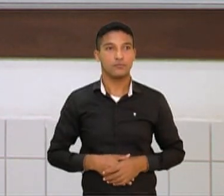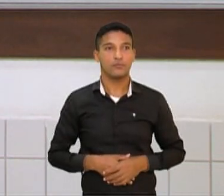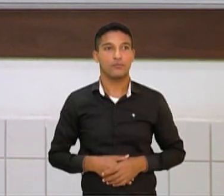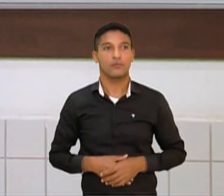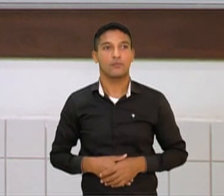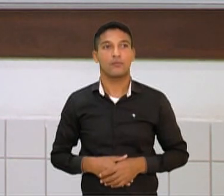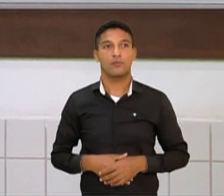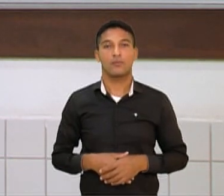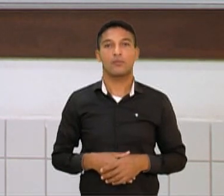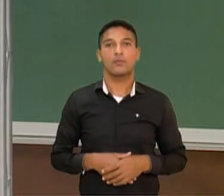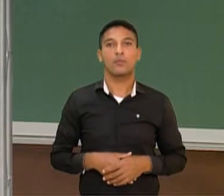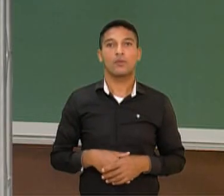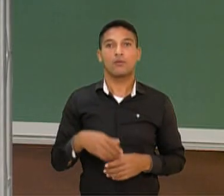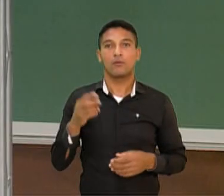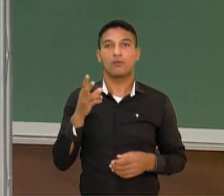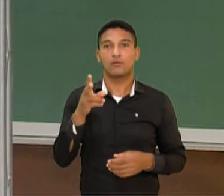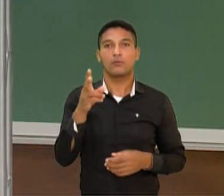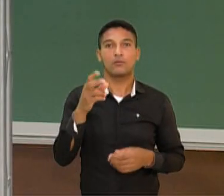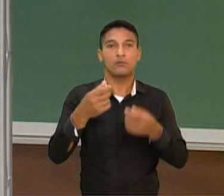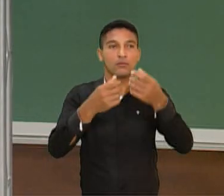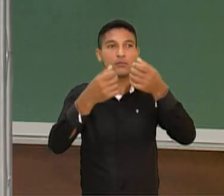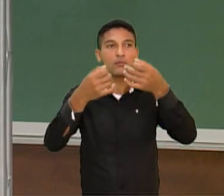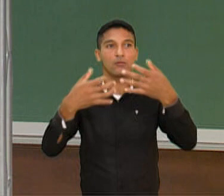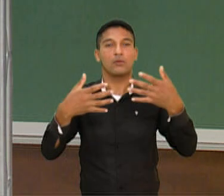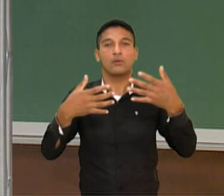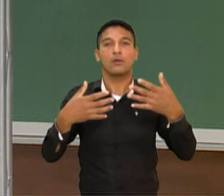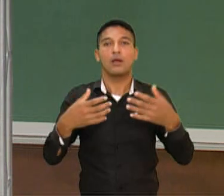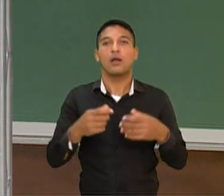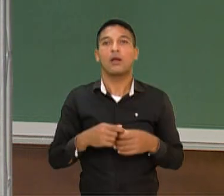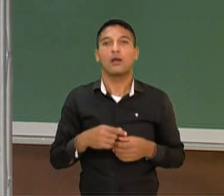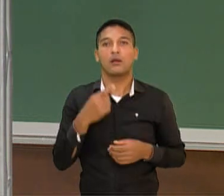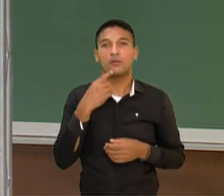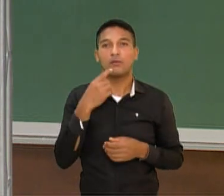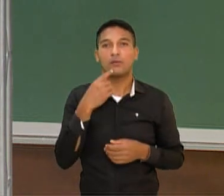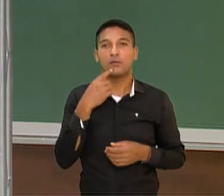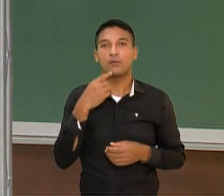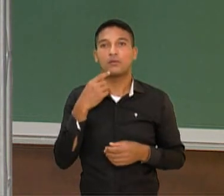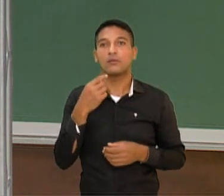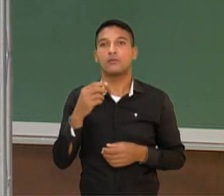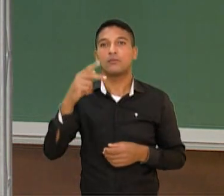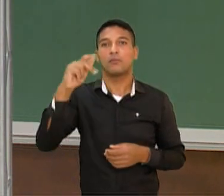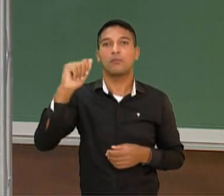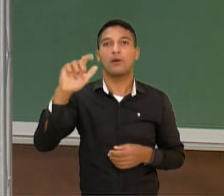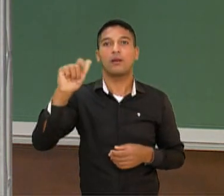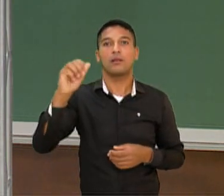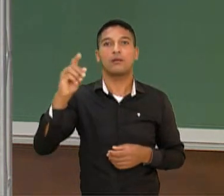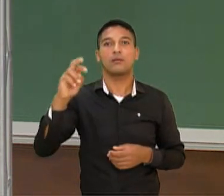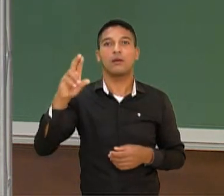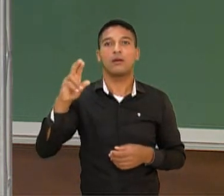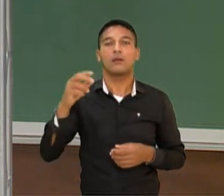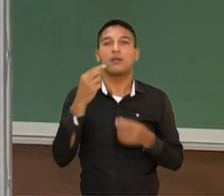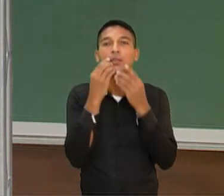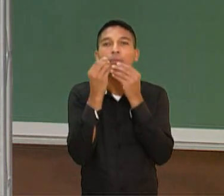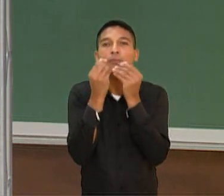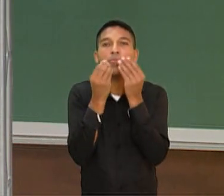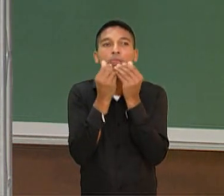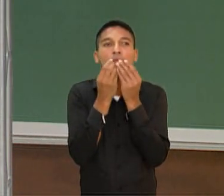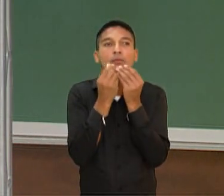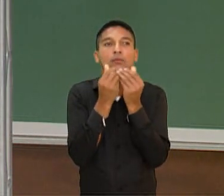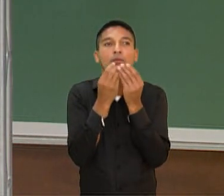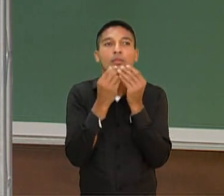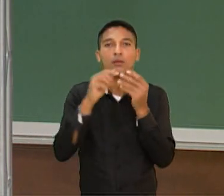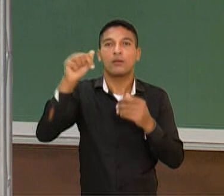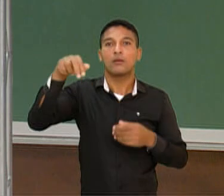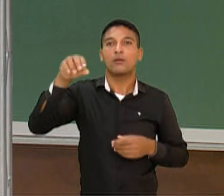Então, vamos continuar falando sobre o paladar. Tá? No paladar, nós vamos ter os quimiorreceptores, ou seja, receptores